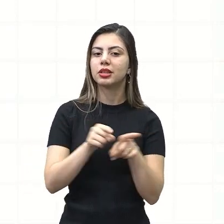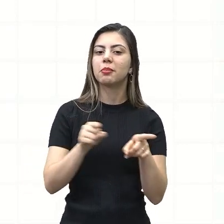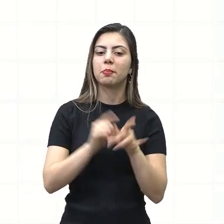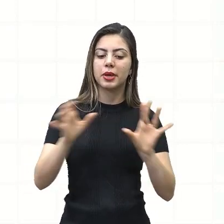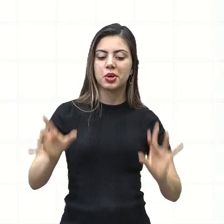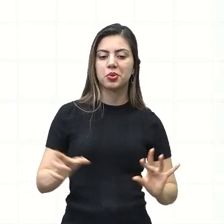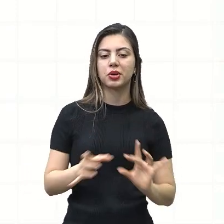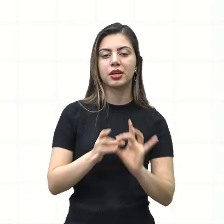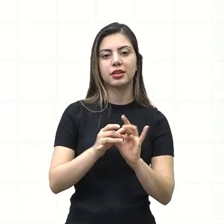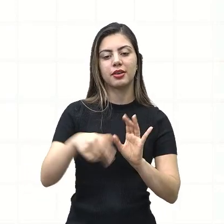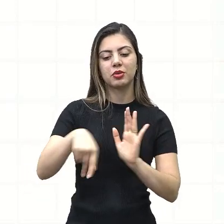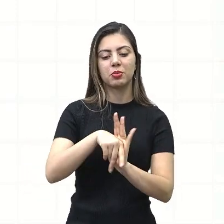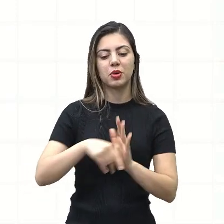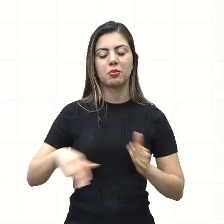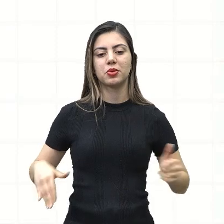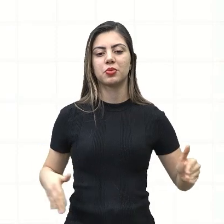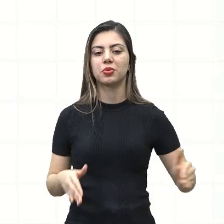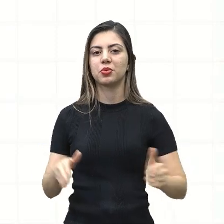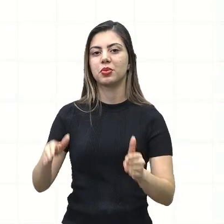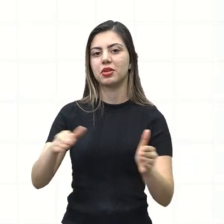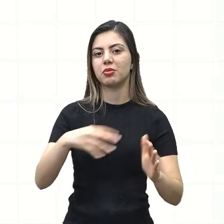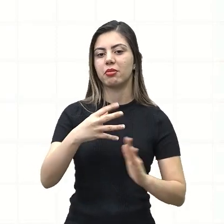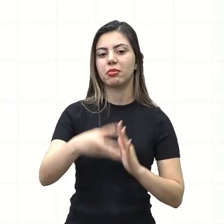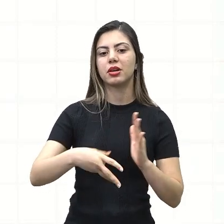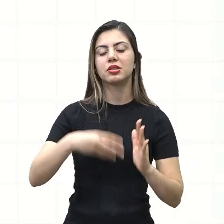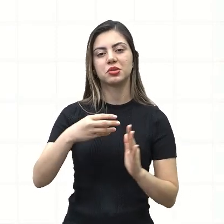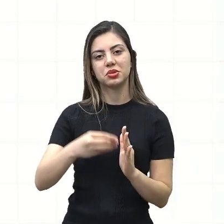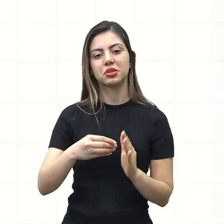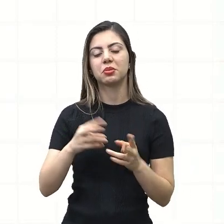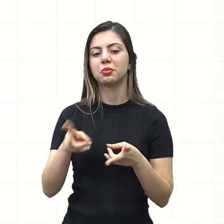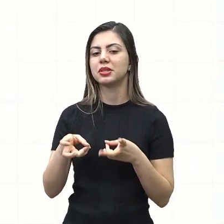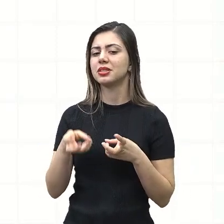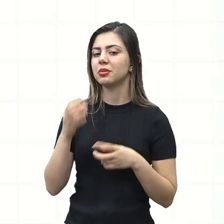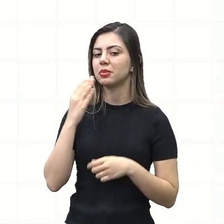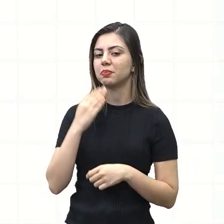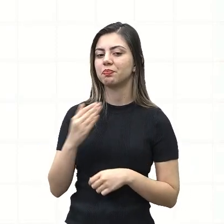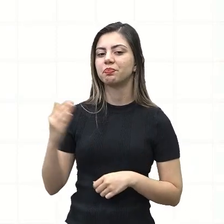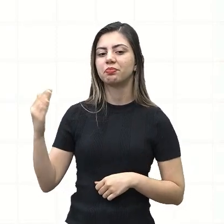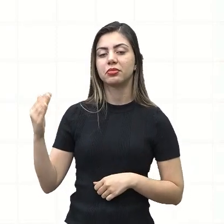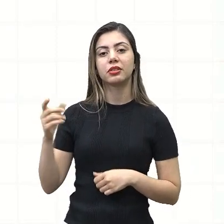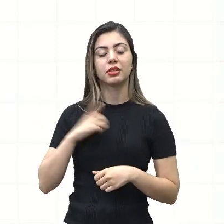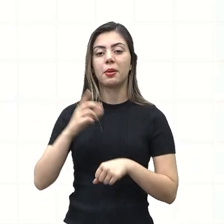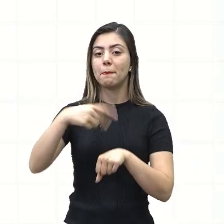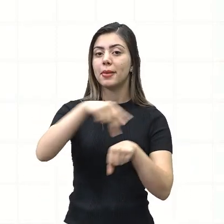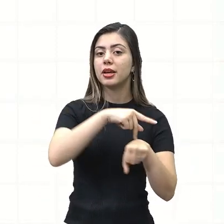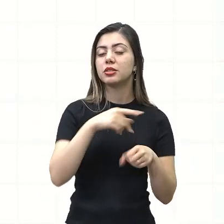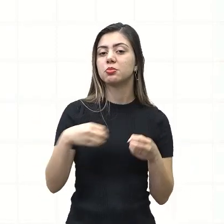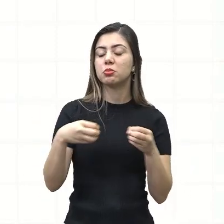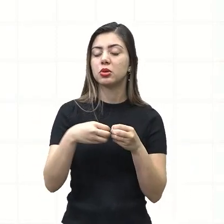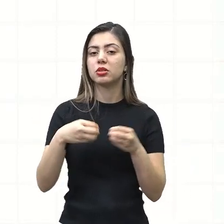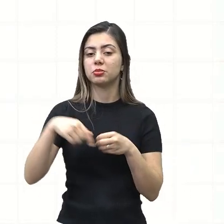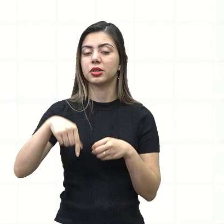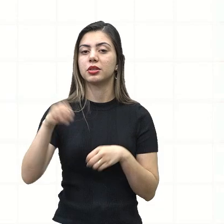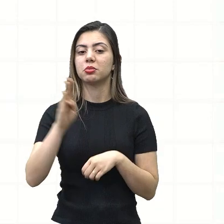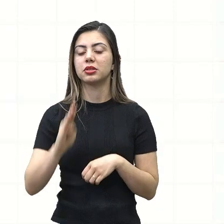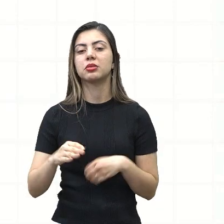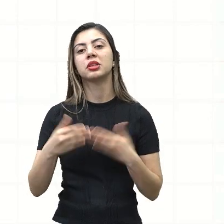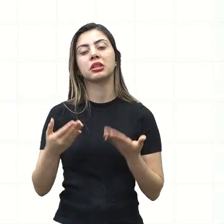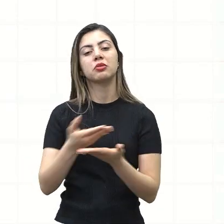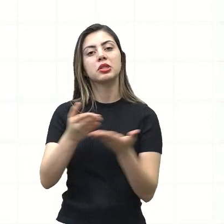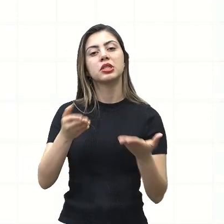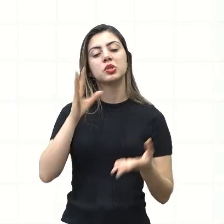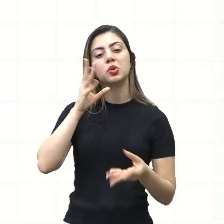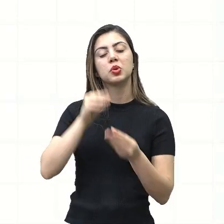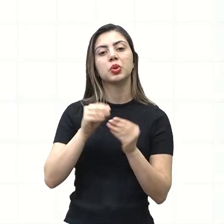dessa bacia e que não estão dentro do território brasileiro. Para vocês terem ideia do quanto que é grande, né,